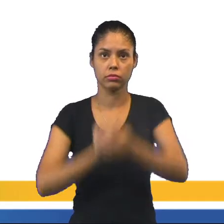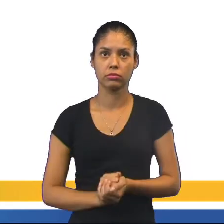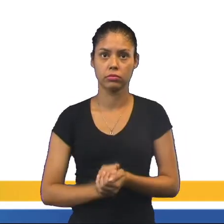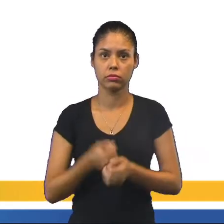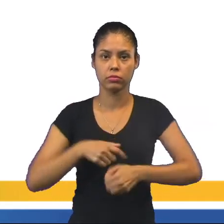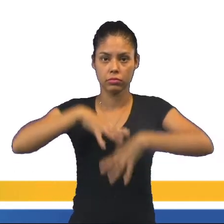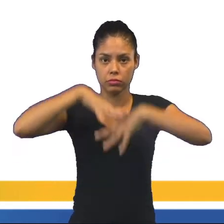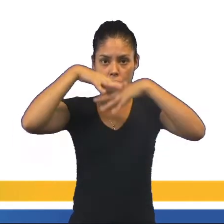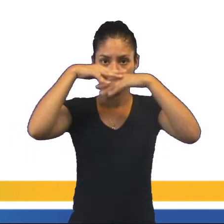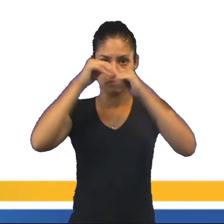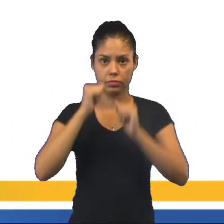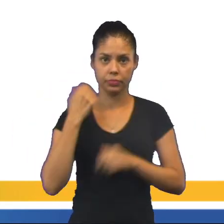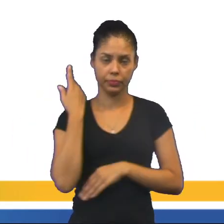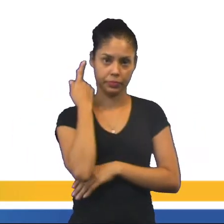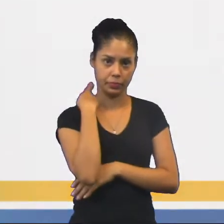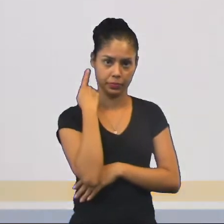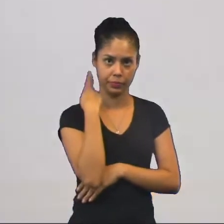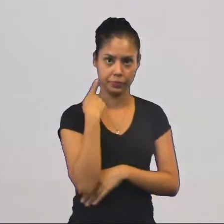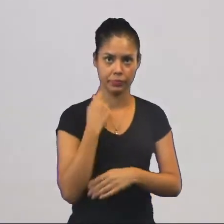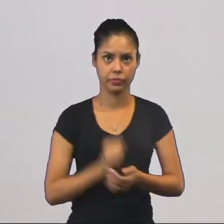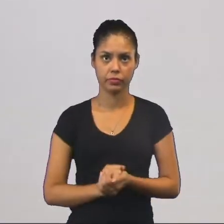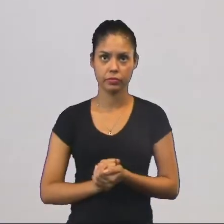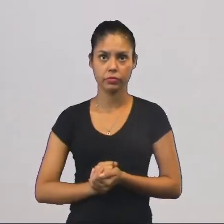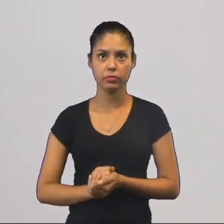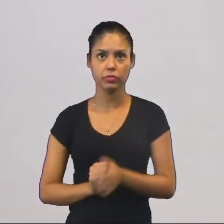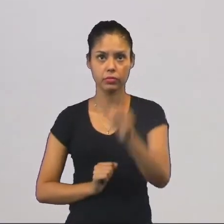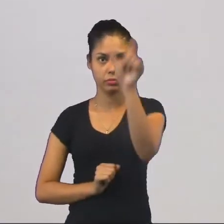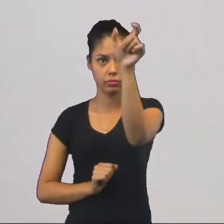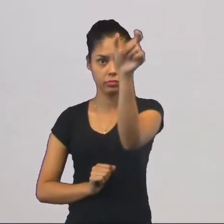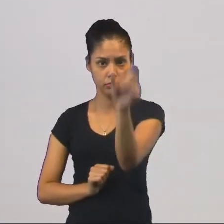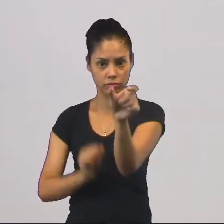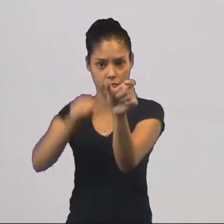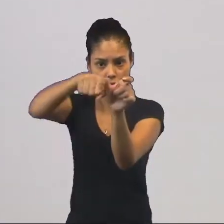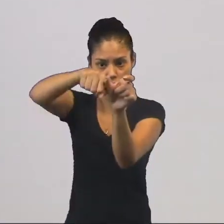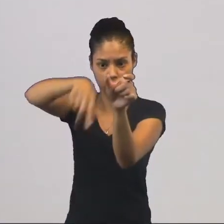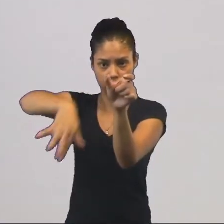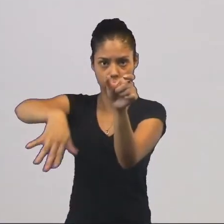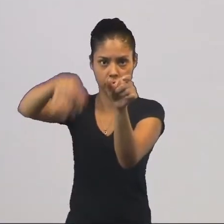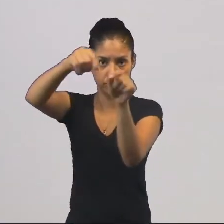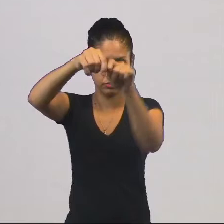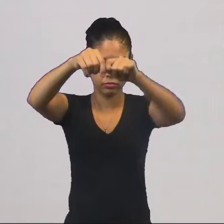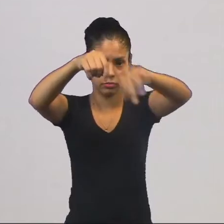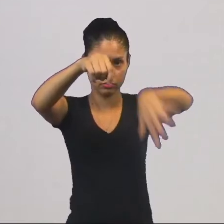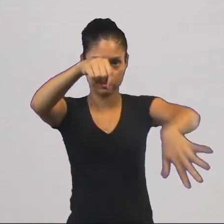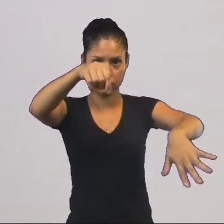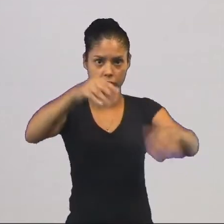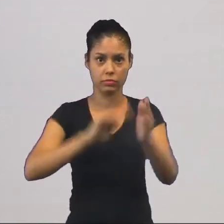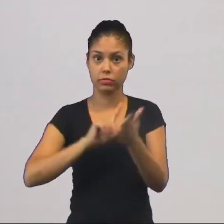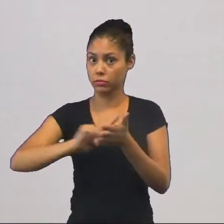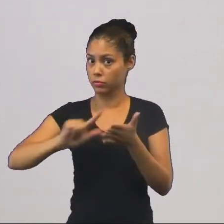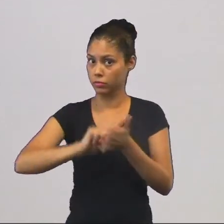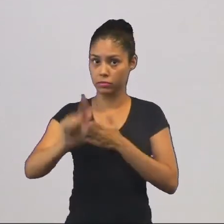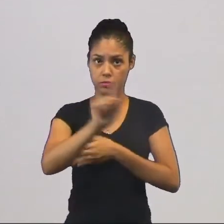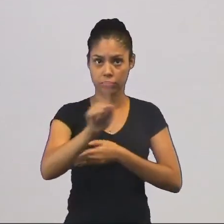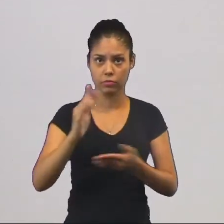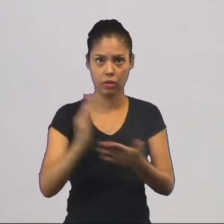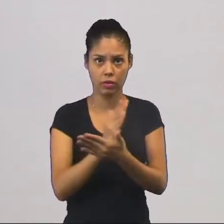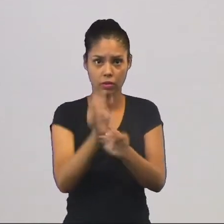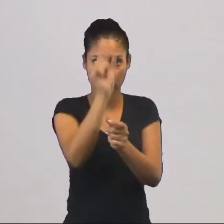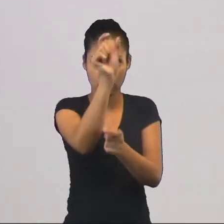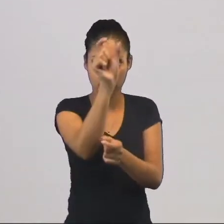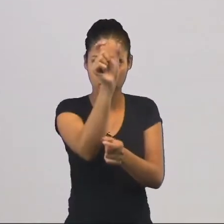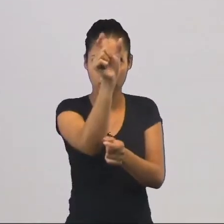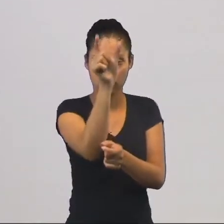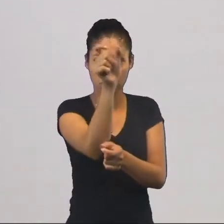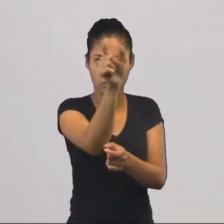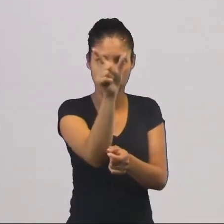para os nossos pulmões. Então, é como se fosse um tubo. Esse tubo ele não é liso, ele tem algumas